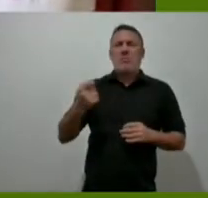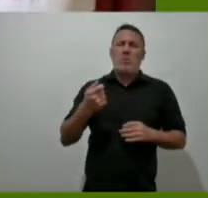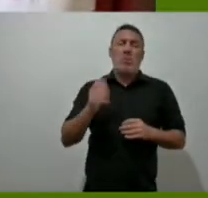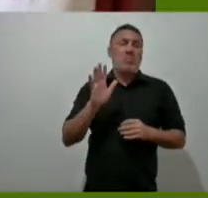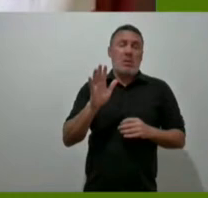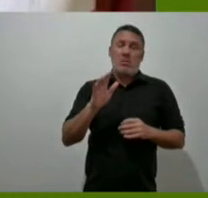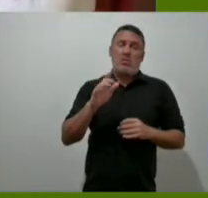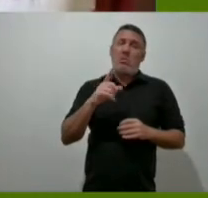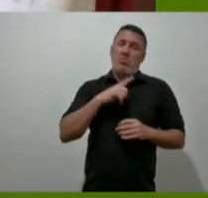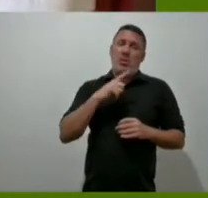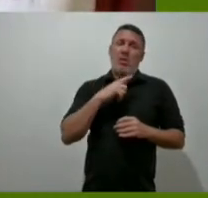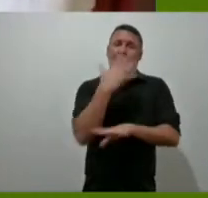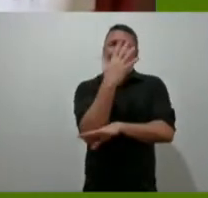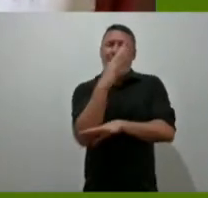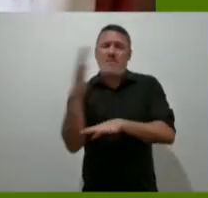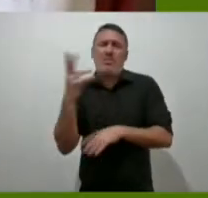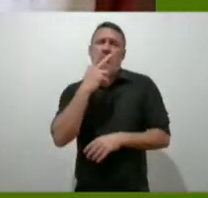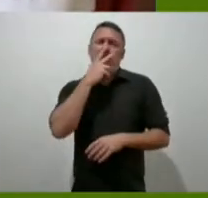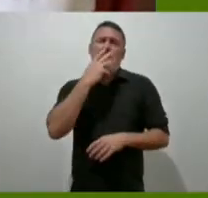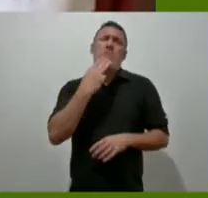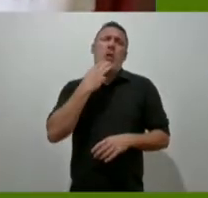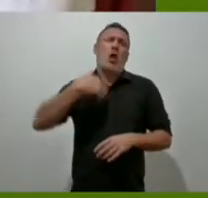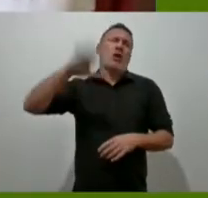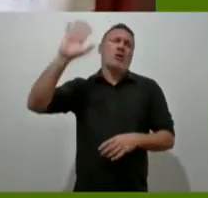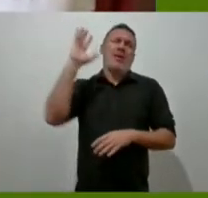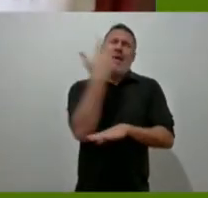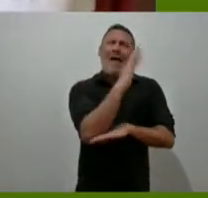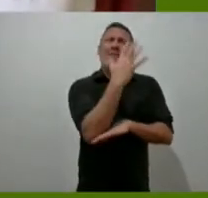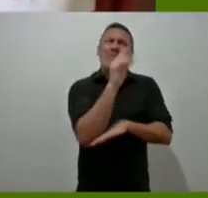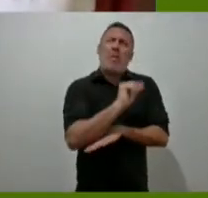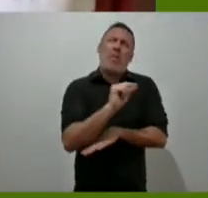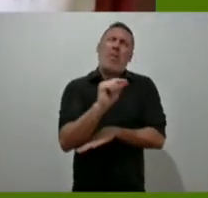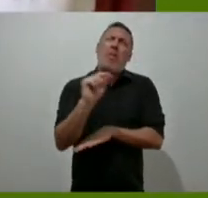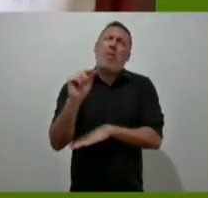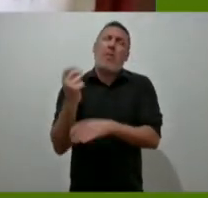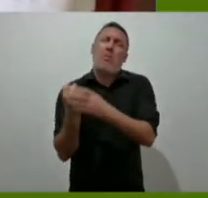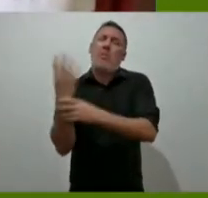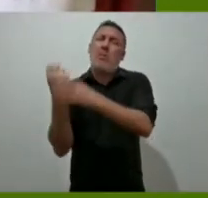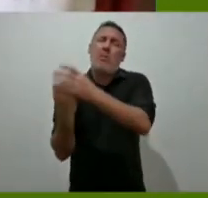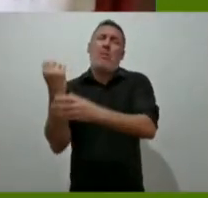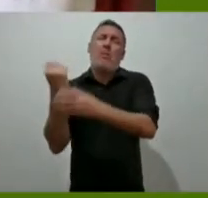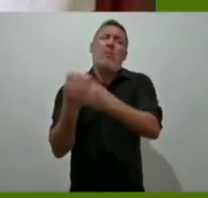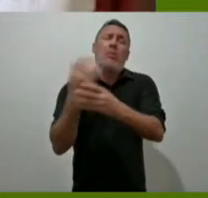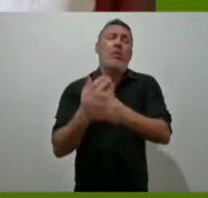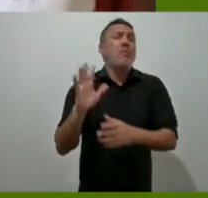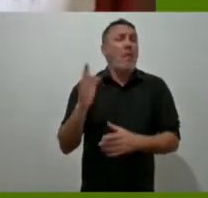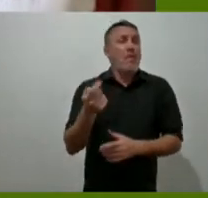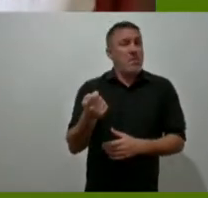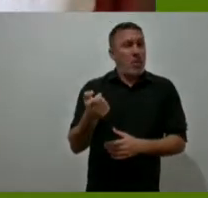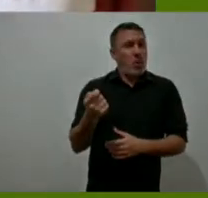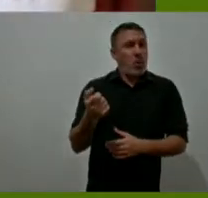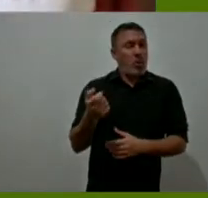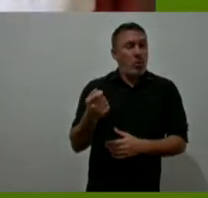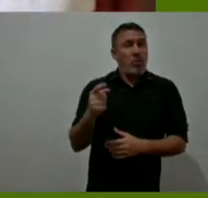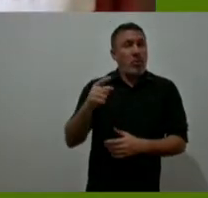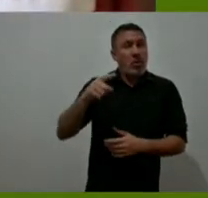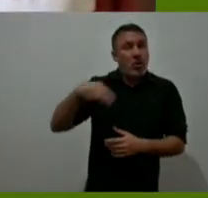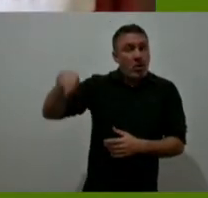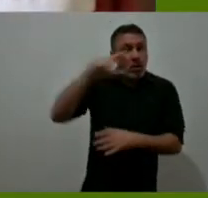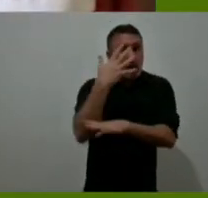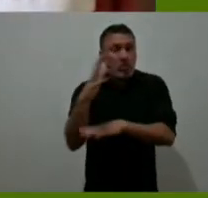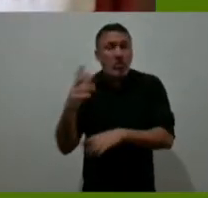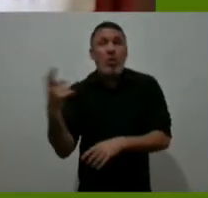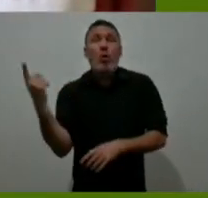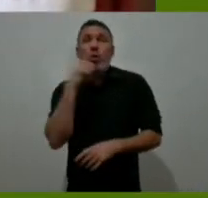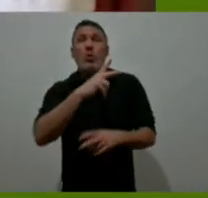árvores e, com essas poucas árvores, nós somos capazes de sequestrar, de capturar o carbono